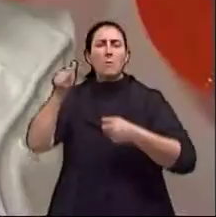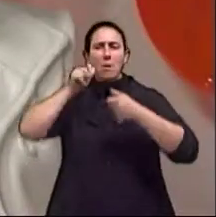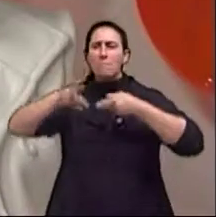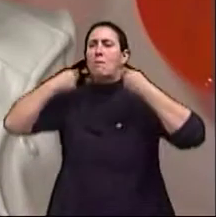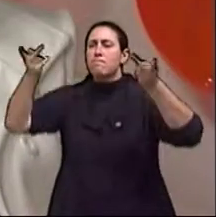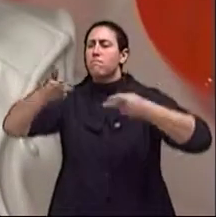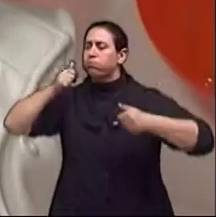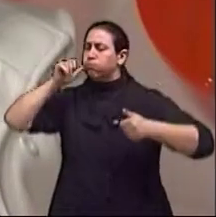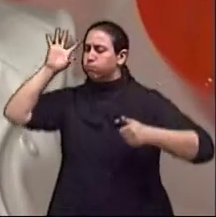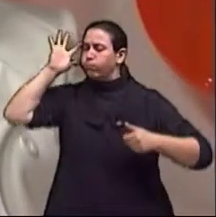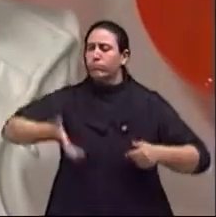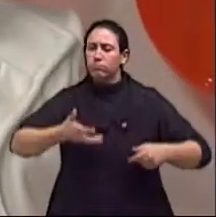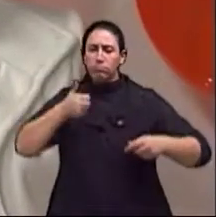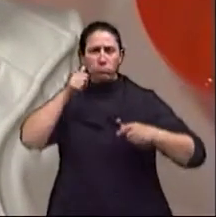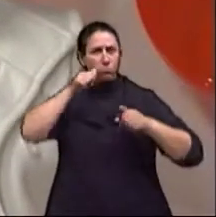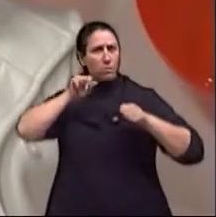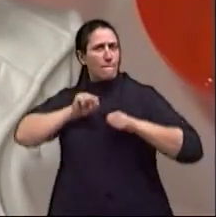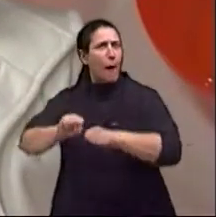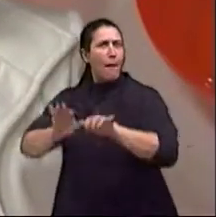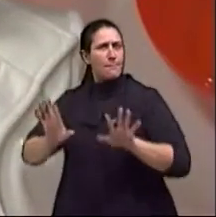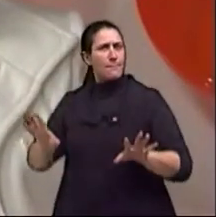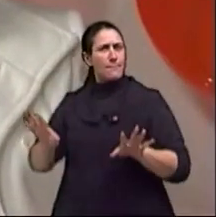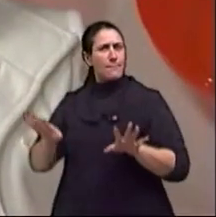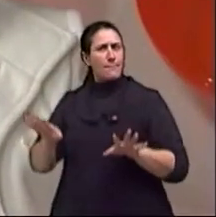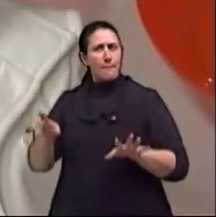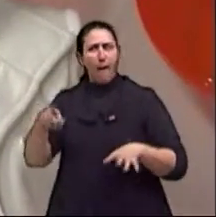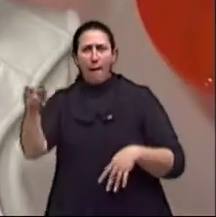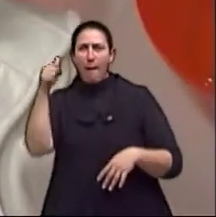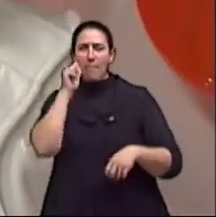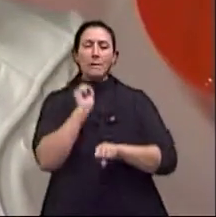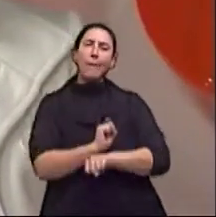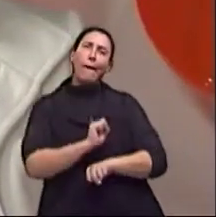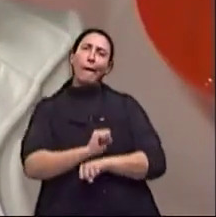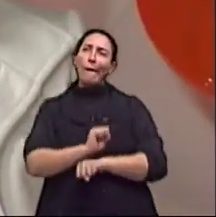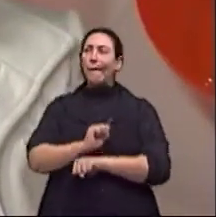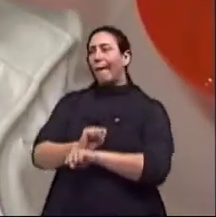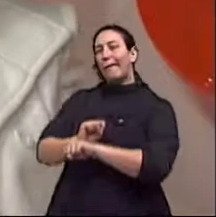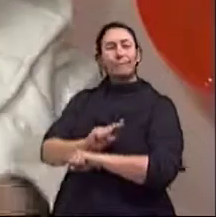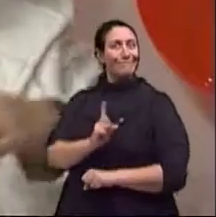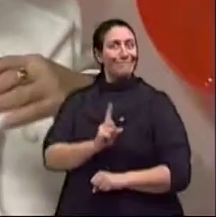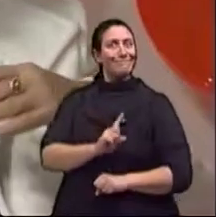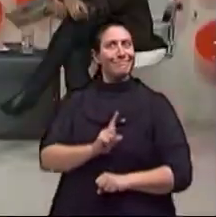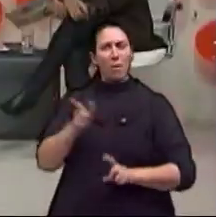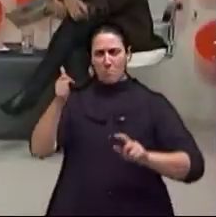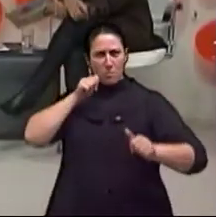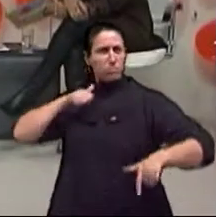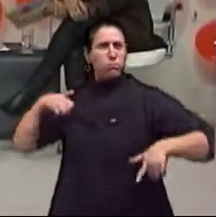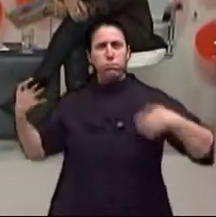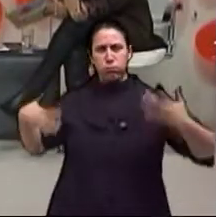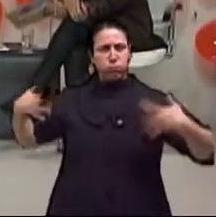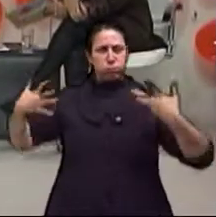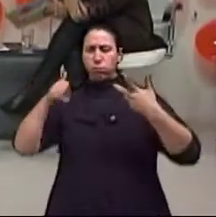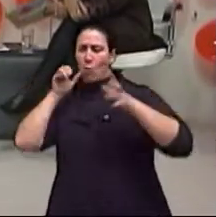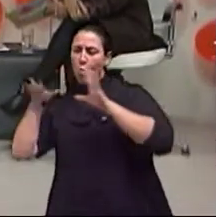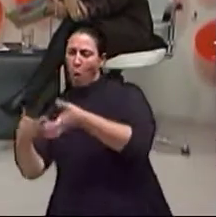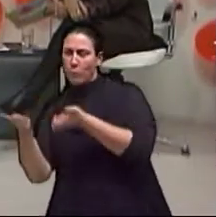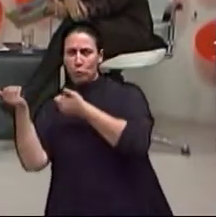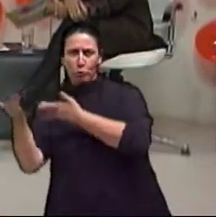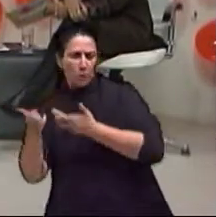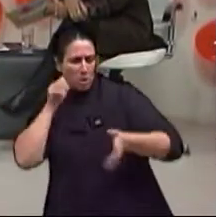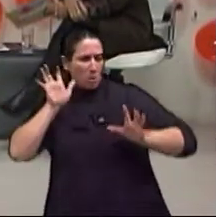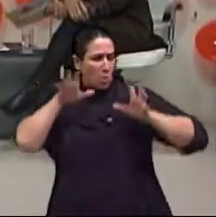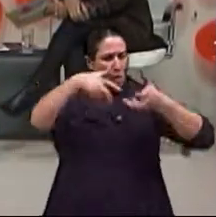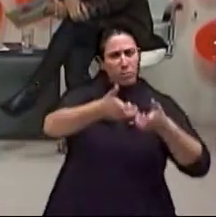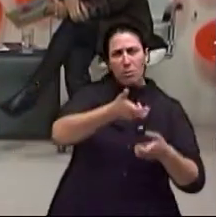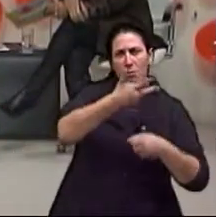mais objetiva porque ela põe a mão na massa ela vai fazer ela daí vai eles até ela cuida da turma jovem cuida também dos seus